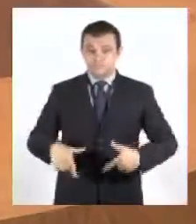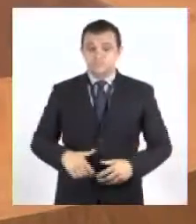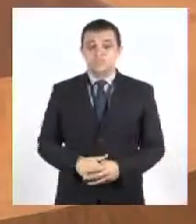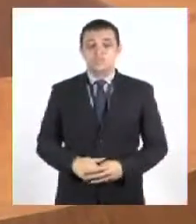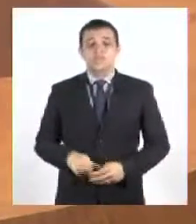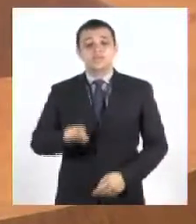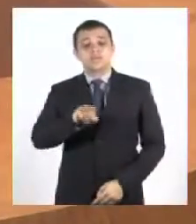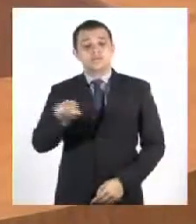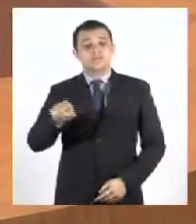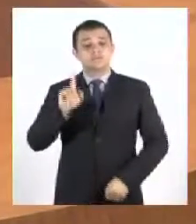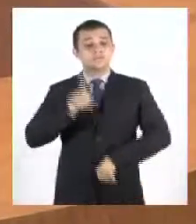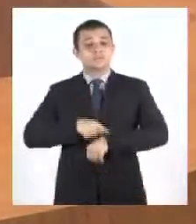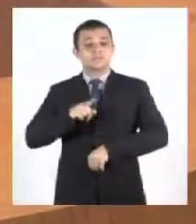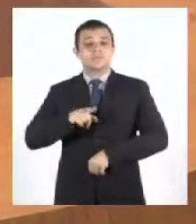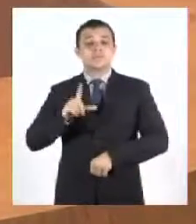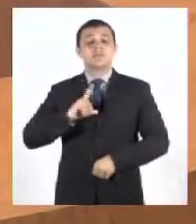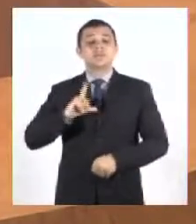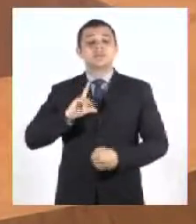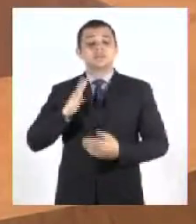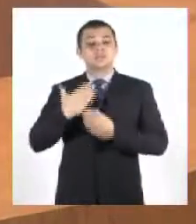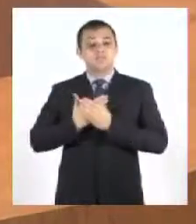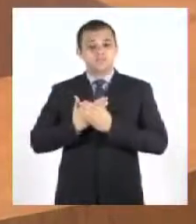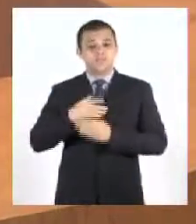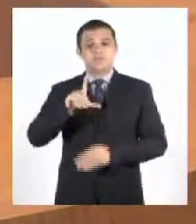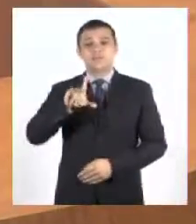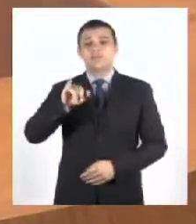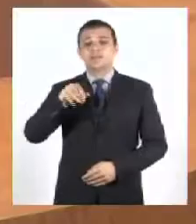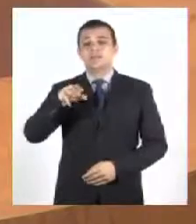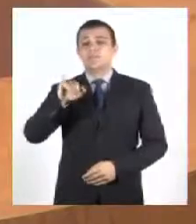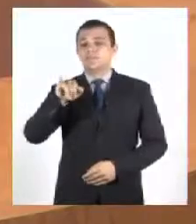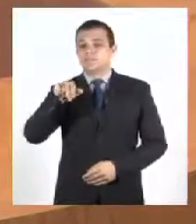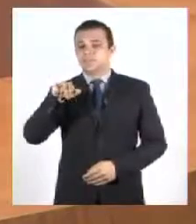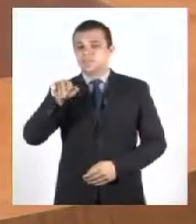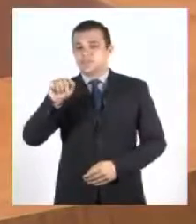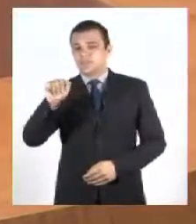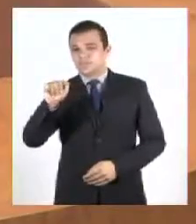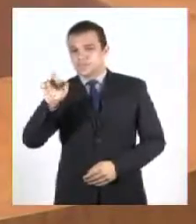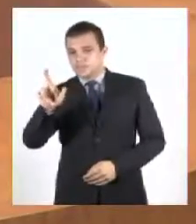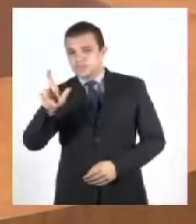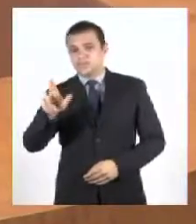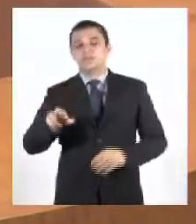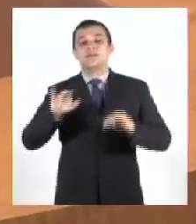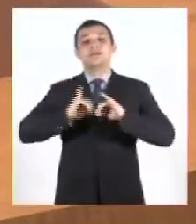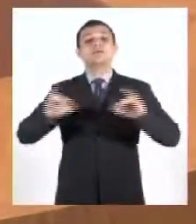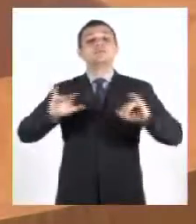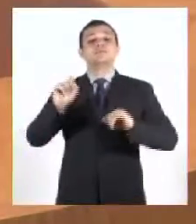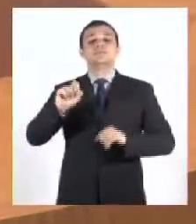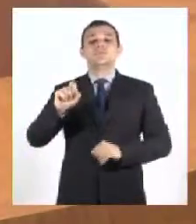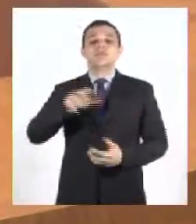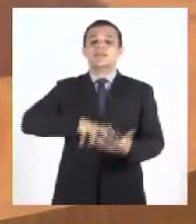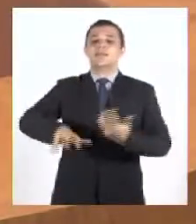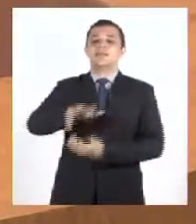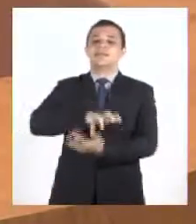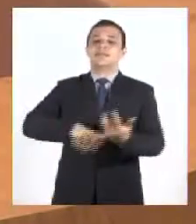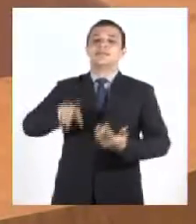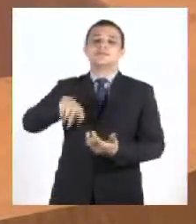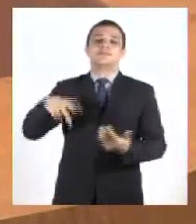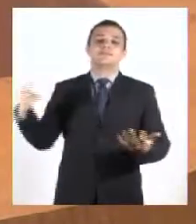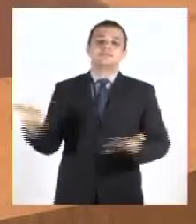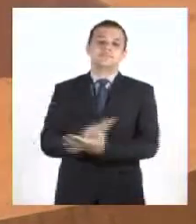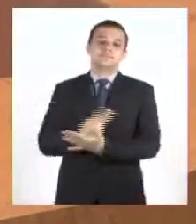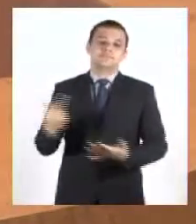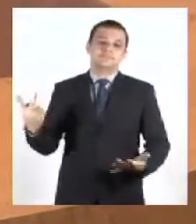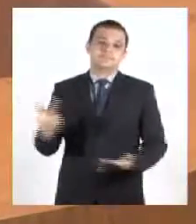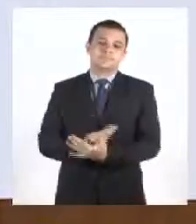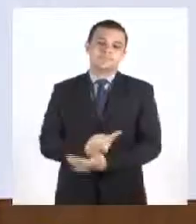de imediato sai uma liminar dizendo que a greve é ilegal. Aquela greve, aquele movimento paredista